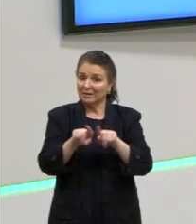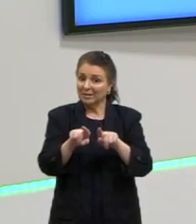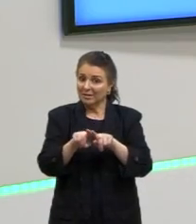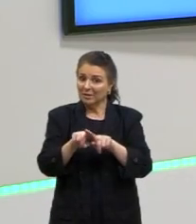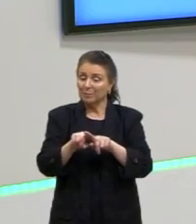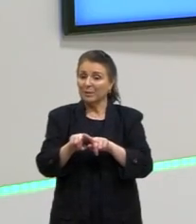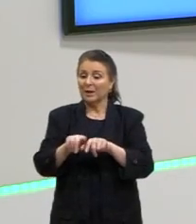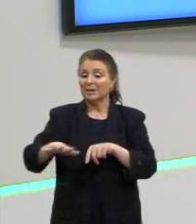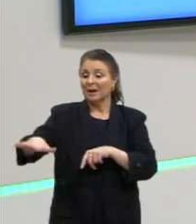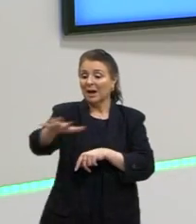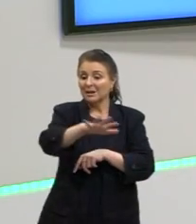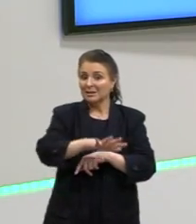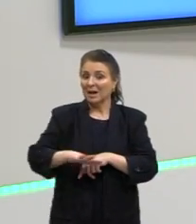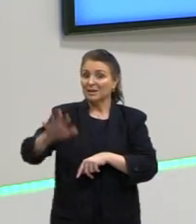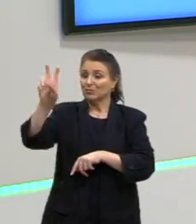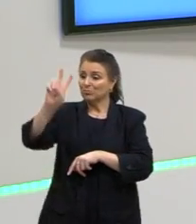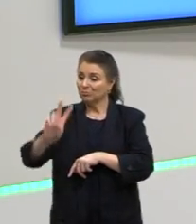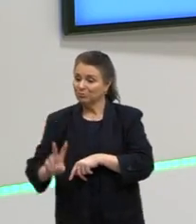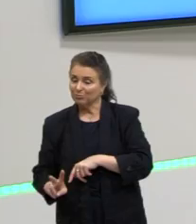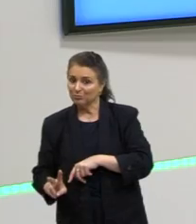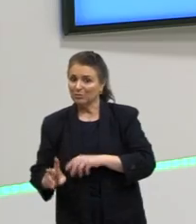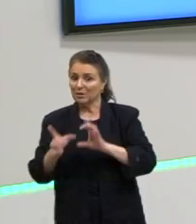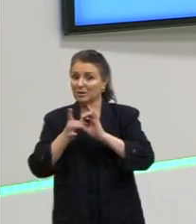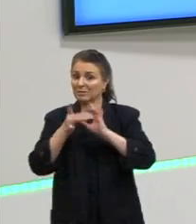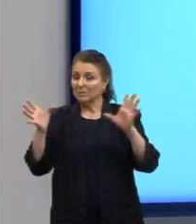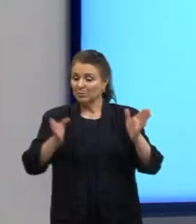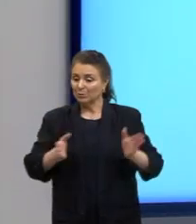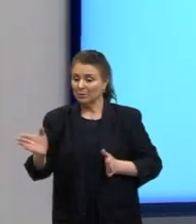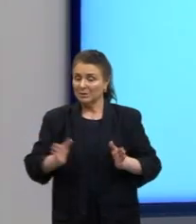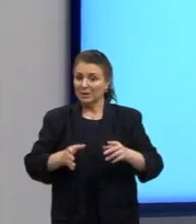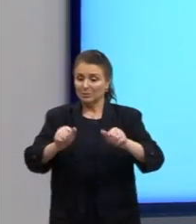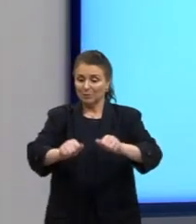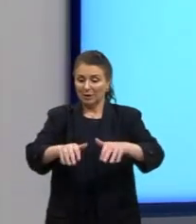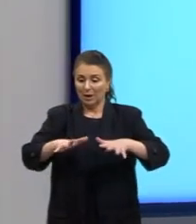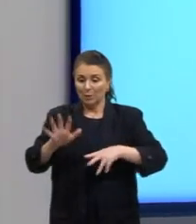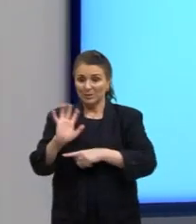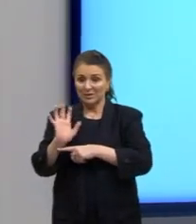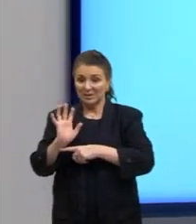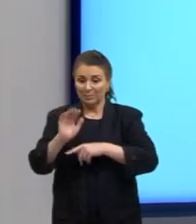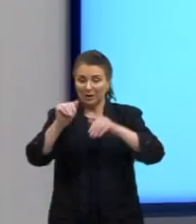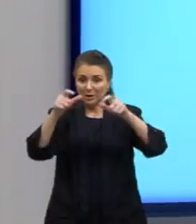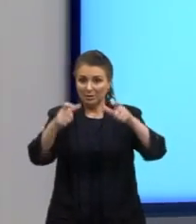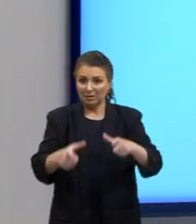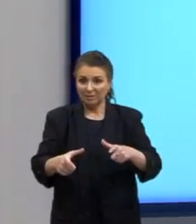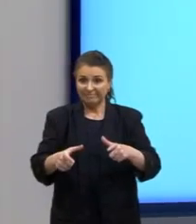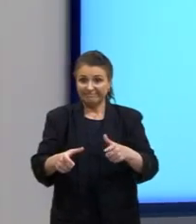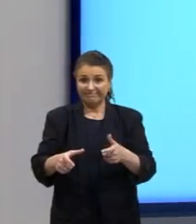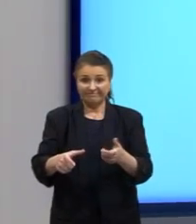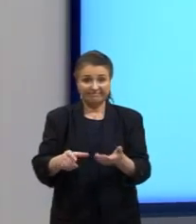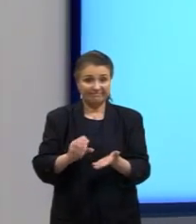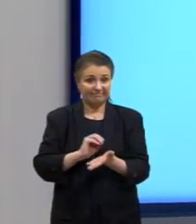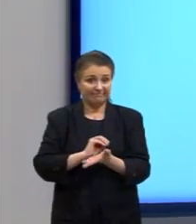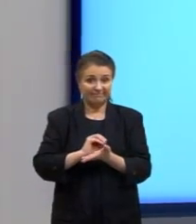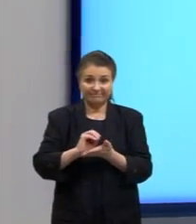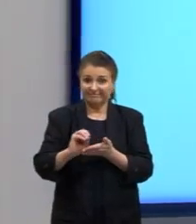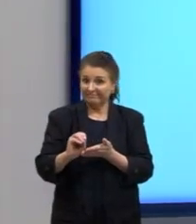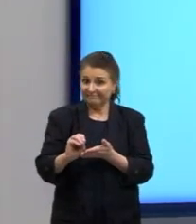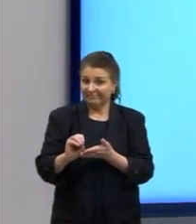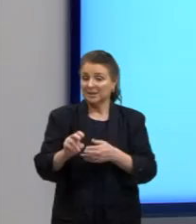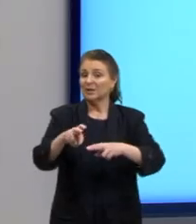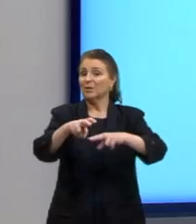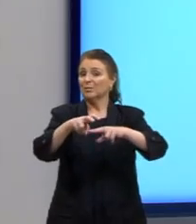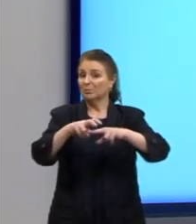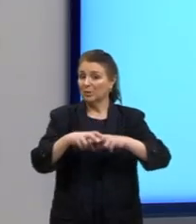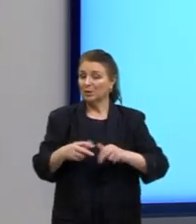valorizadas a democratização do acesso ao cinema é praticamente nula o que agrava a